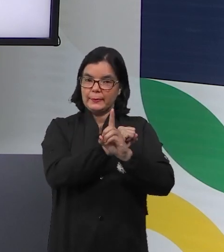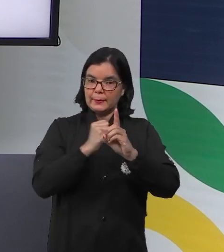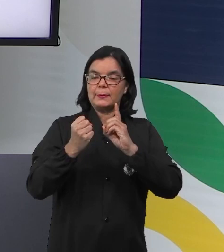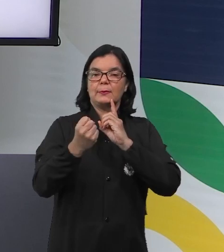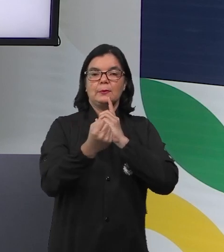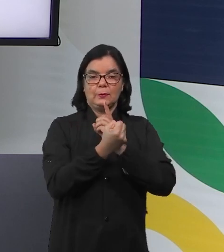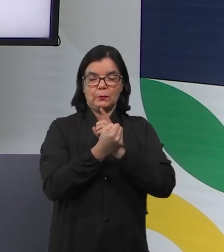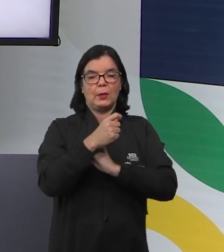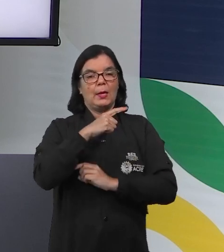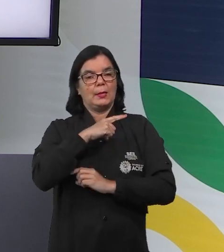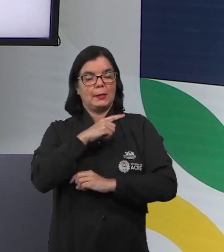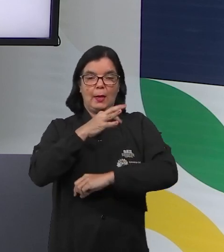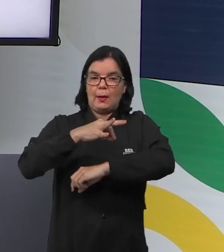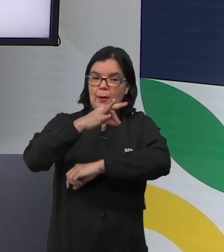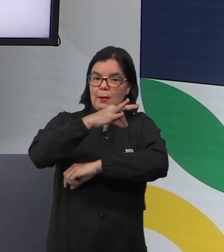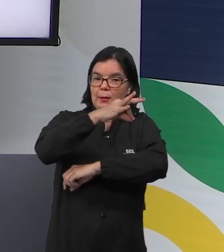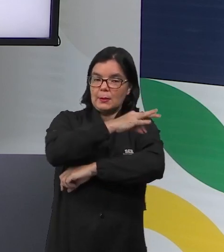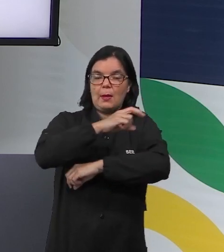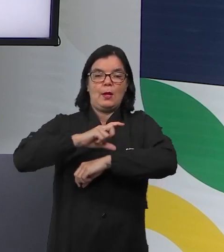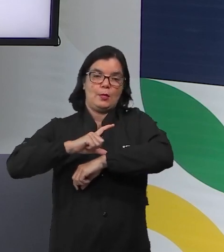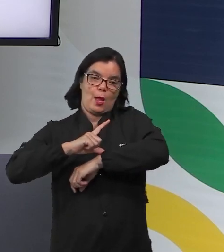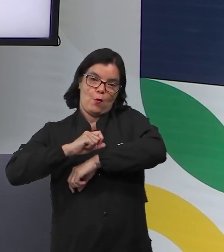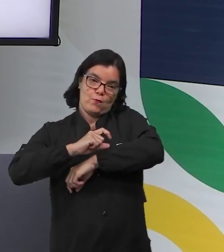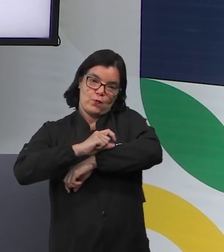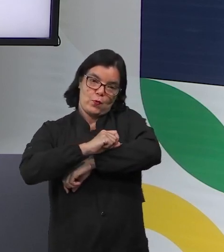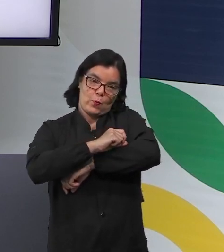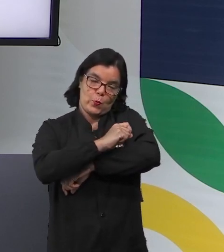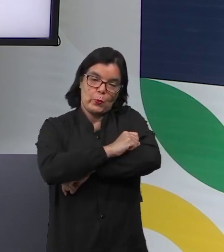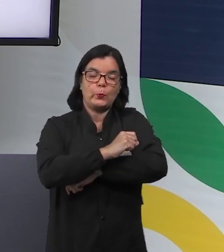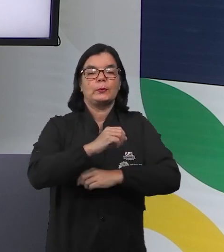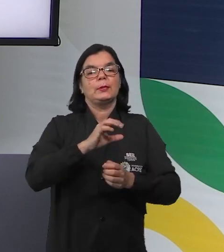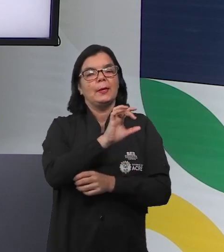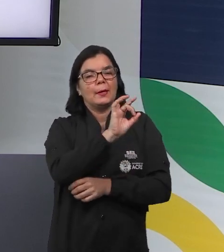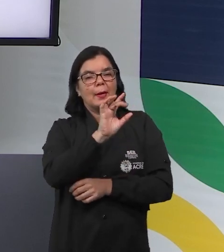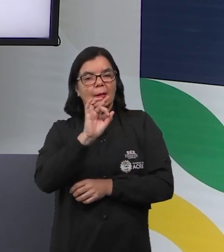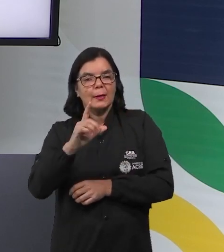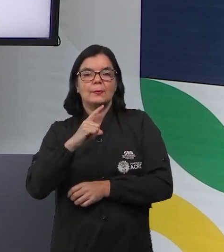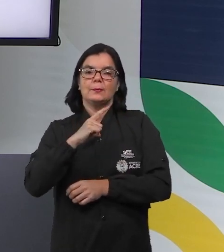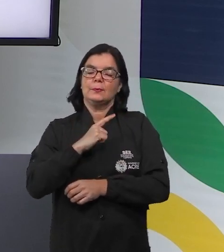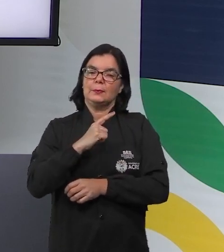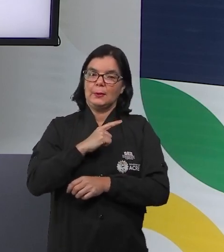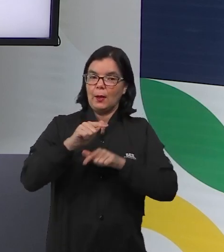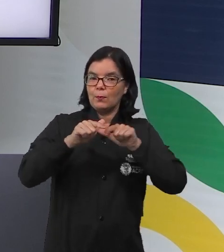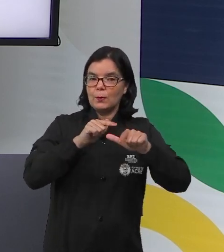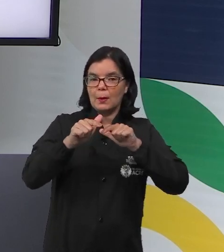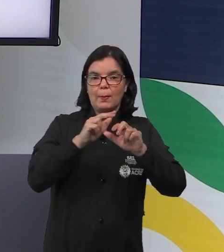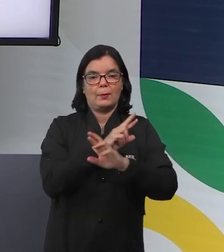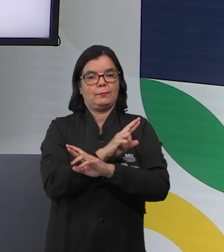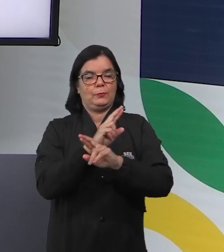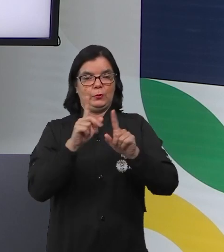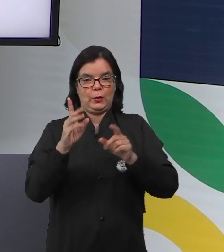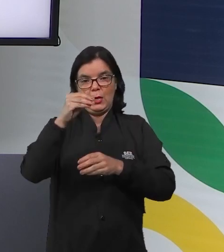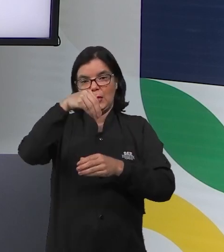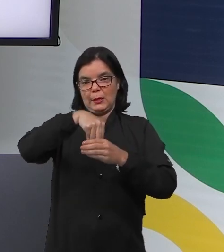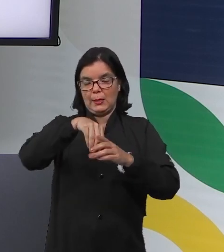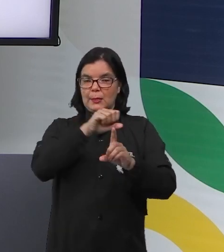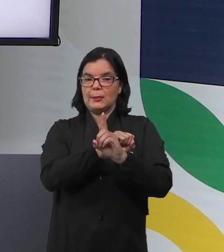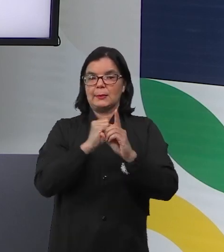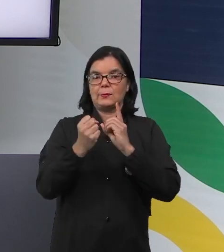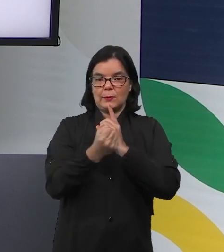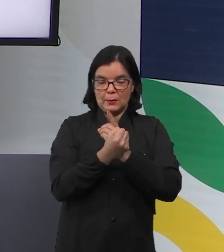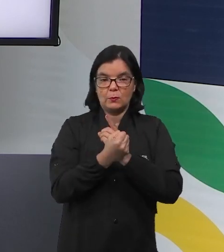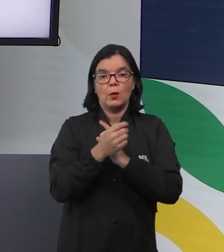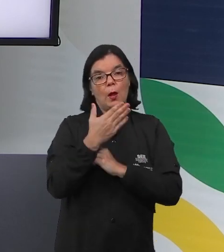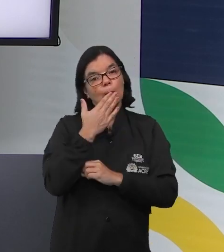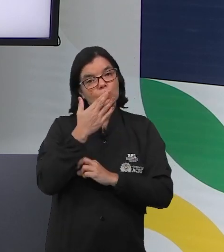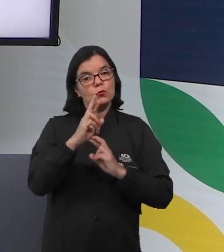sociedade. Tem as abelhas, tem as formigas, tem os cupins, cada um tem uma função dentro dessa sociedade. Isso é